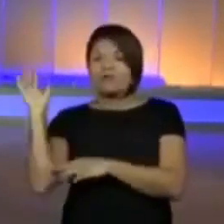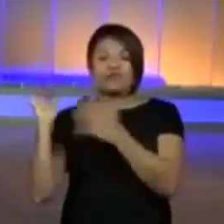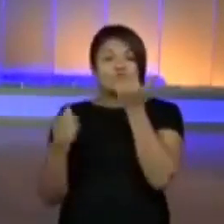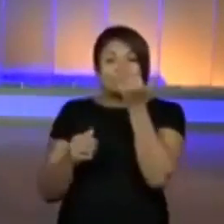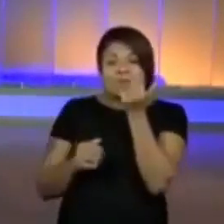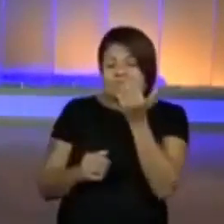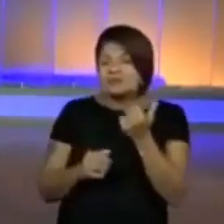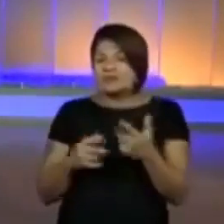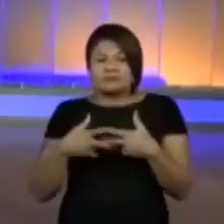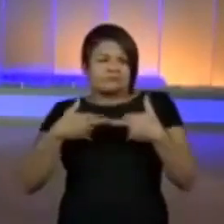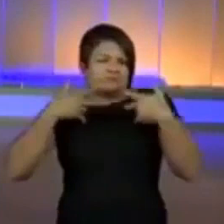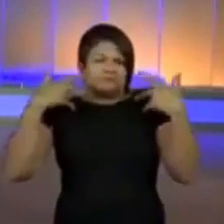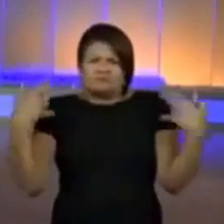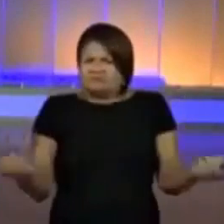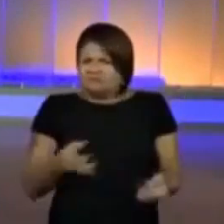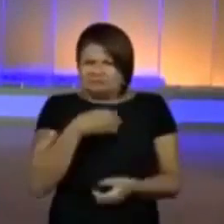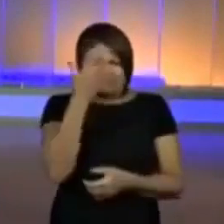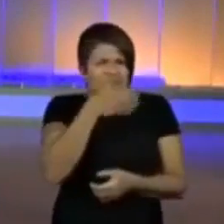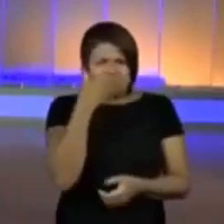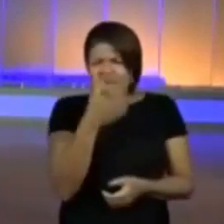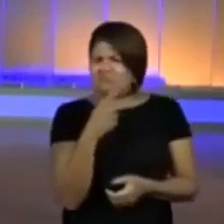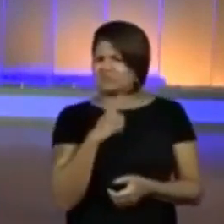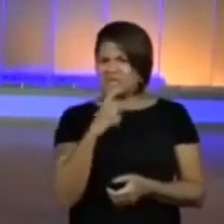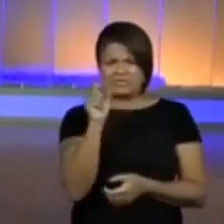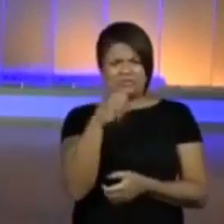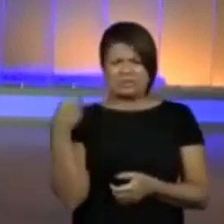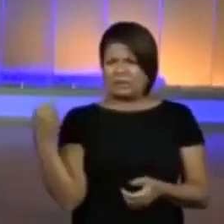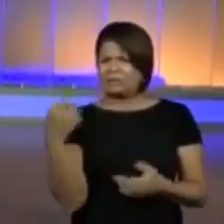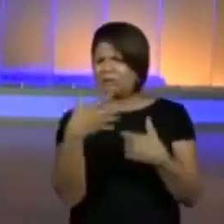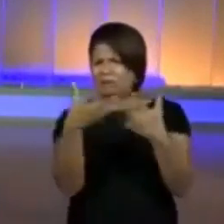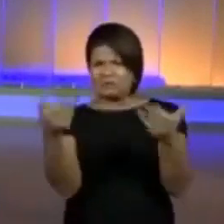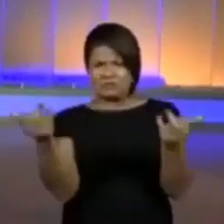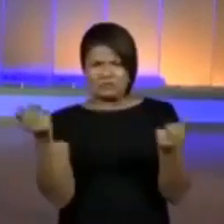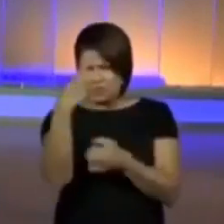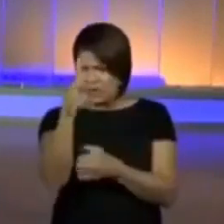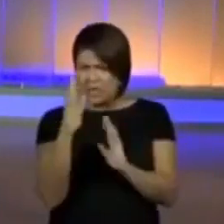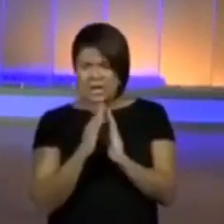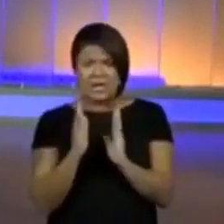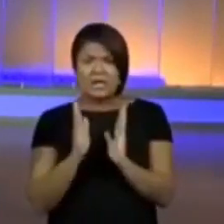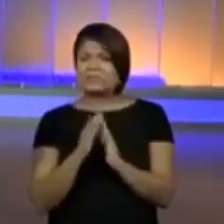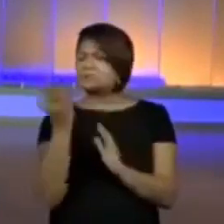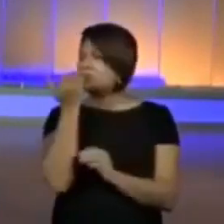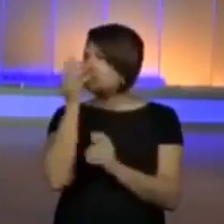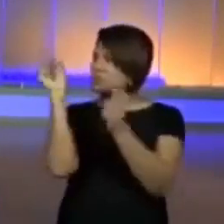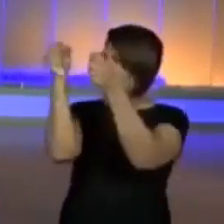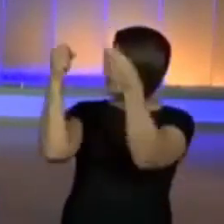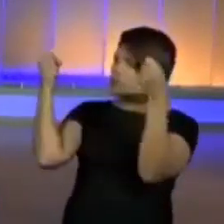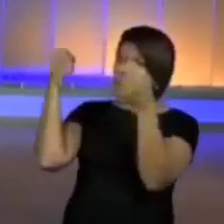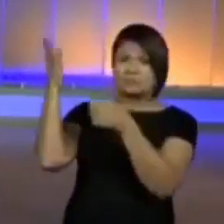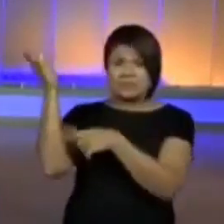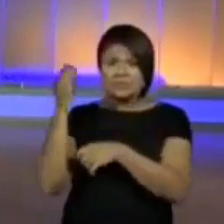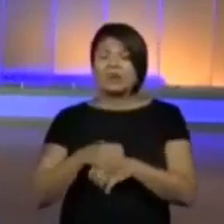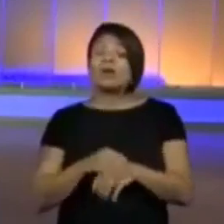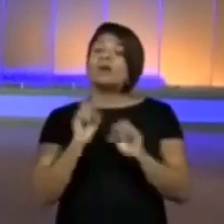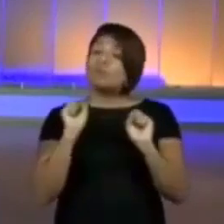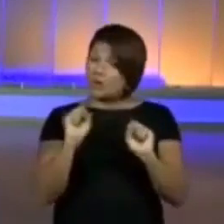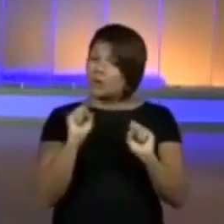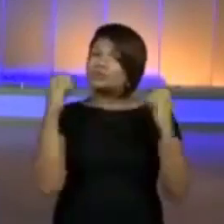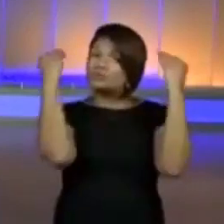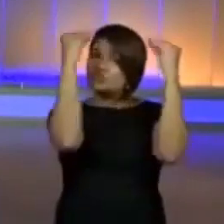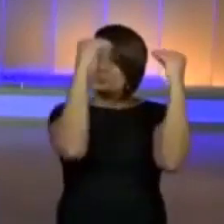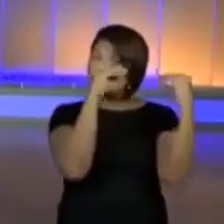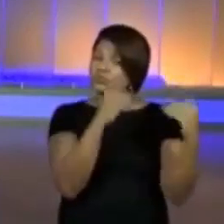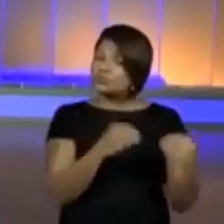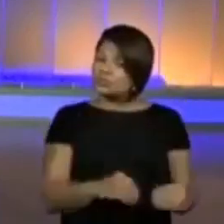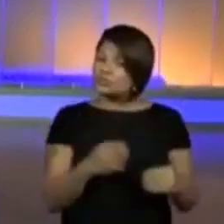comidas, alimentos, frutas que tem aí na sua geladeira, na sua casa, né? Comidas do seu armário, aqui vai mudar que